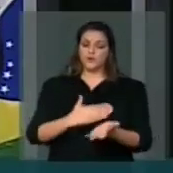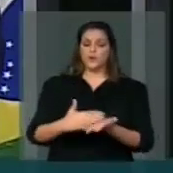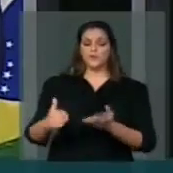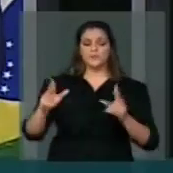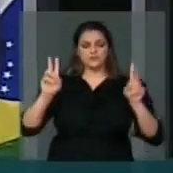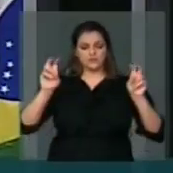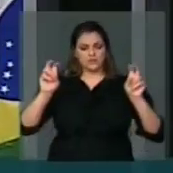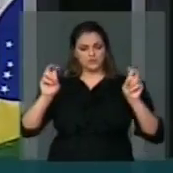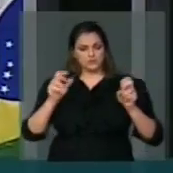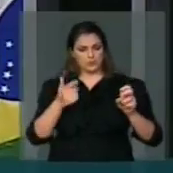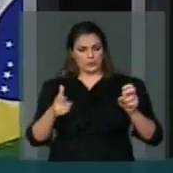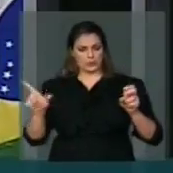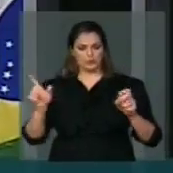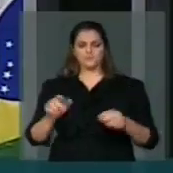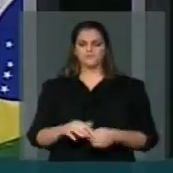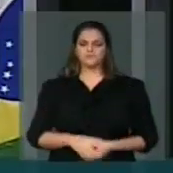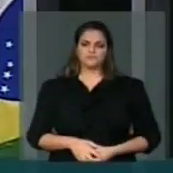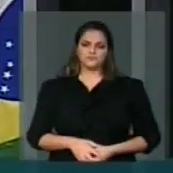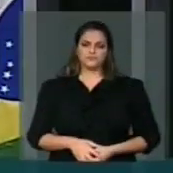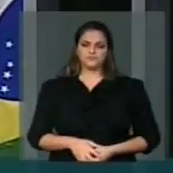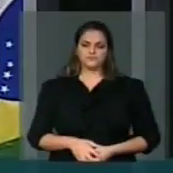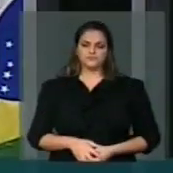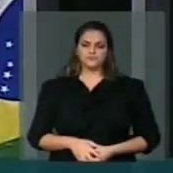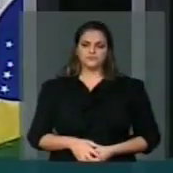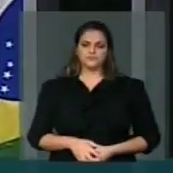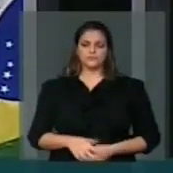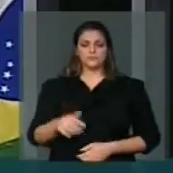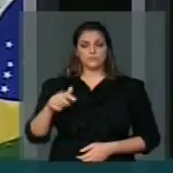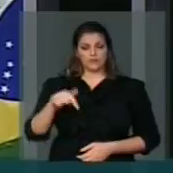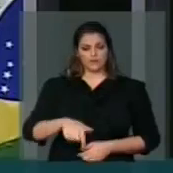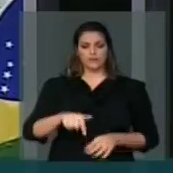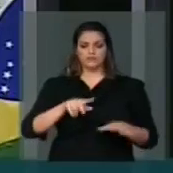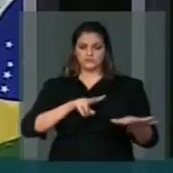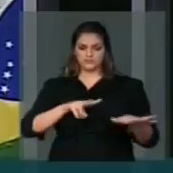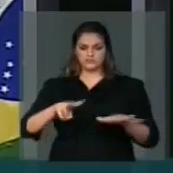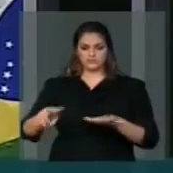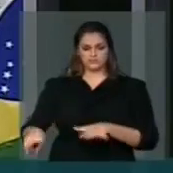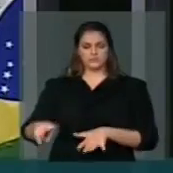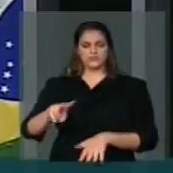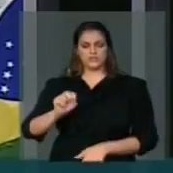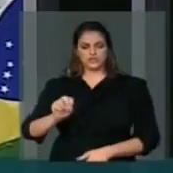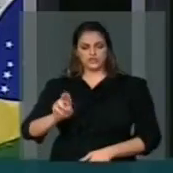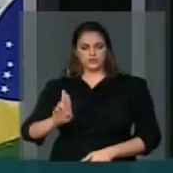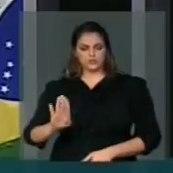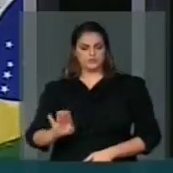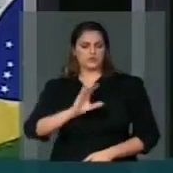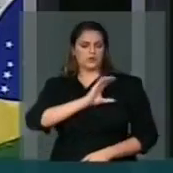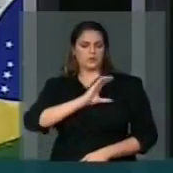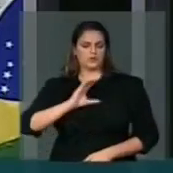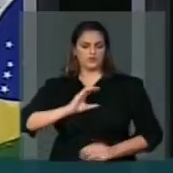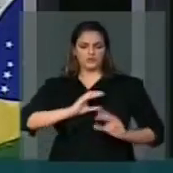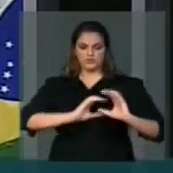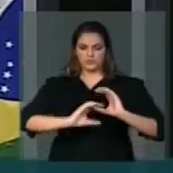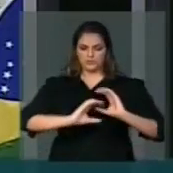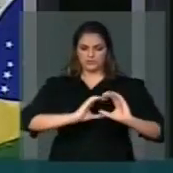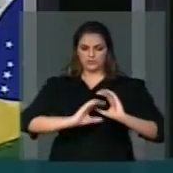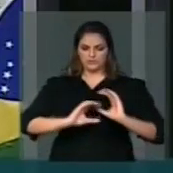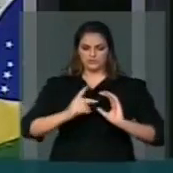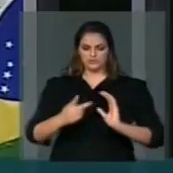governo. Essa semana, na subcomissão de comunicação,